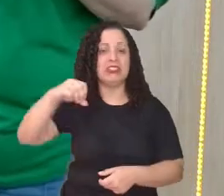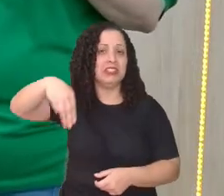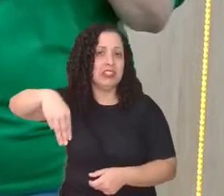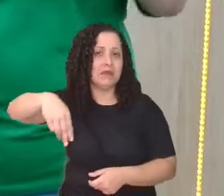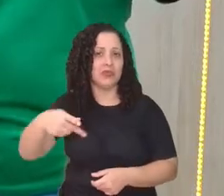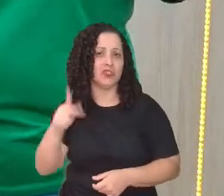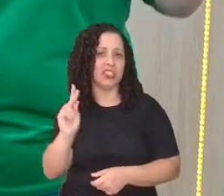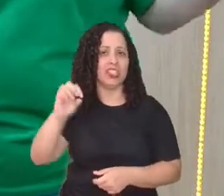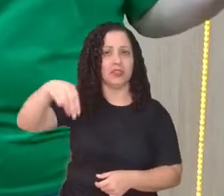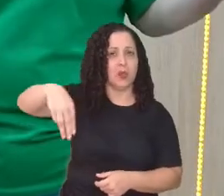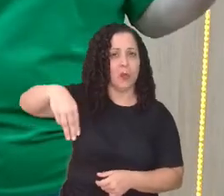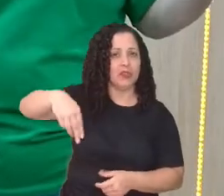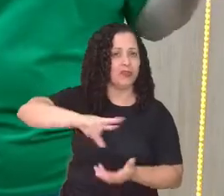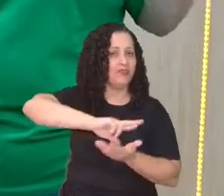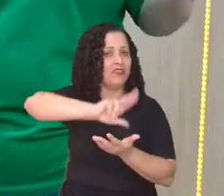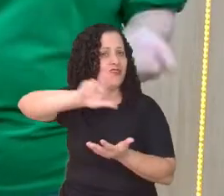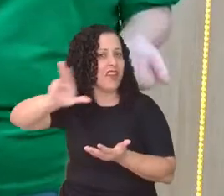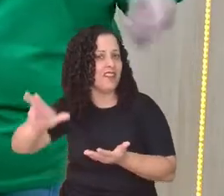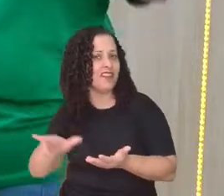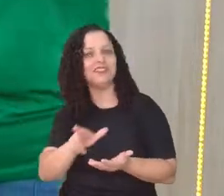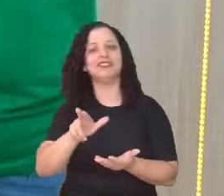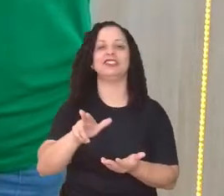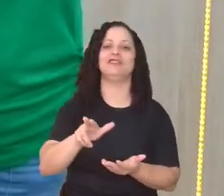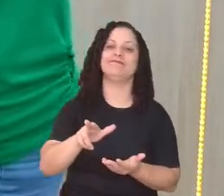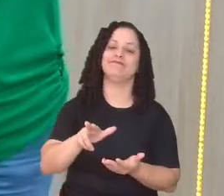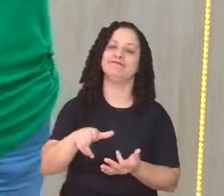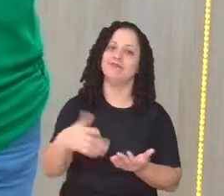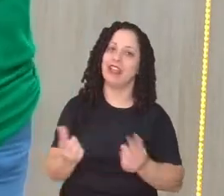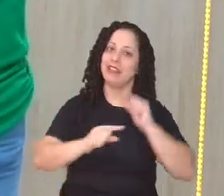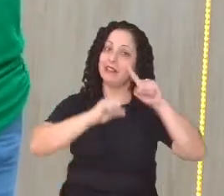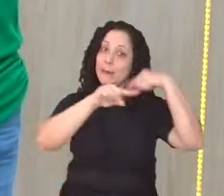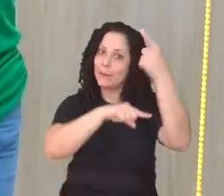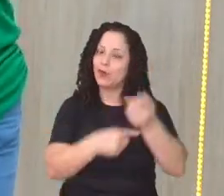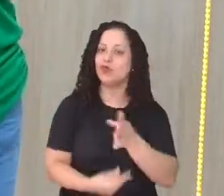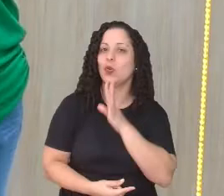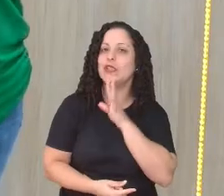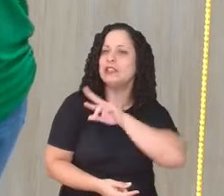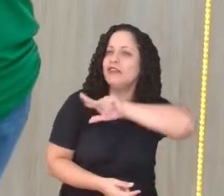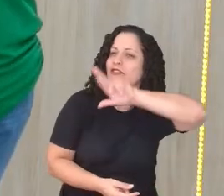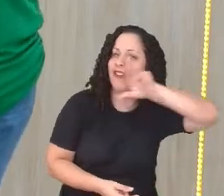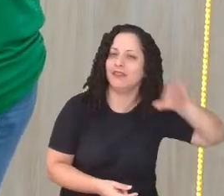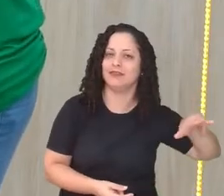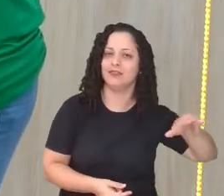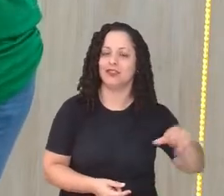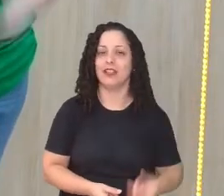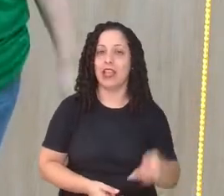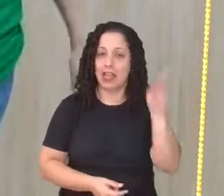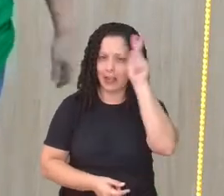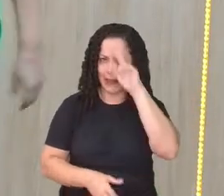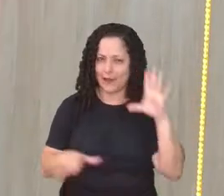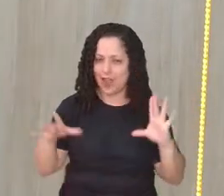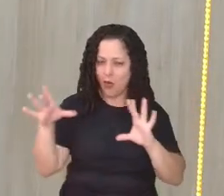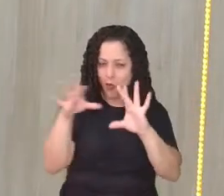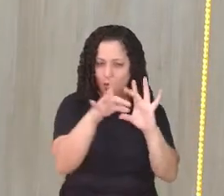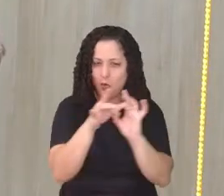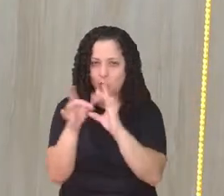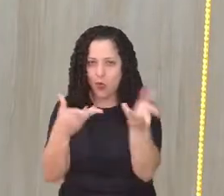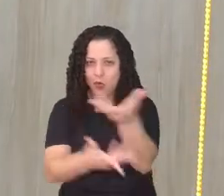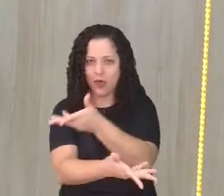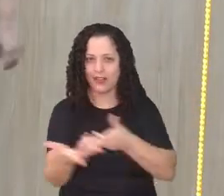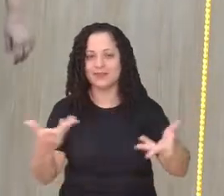quilômetro quadrado ou qualquer outra unidade de medida que a gente vai ver lá na frente. Lembra? Está tudo entrelaçado.